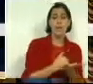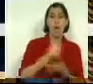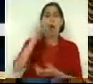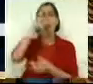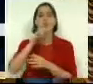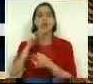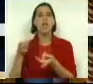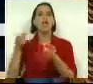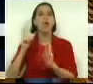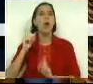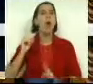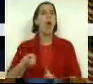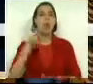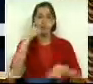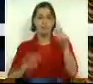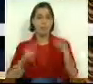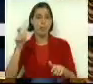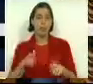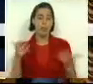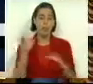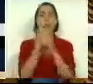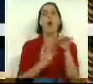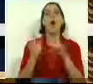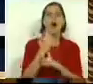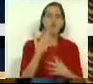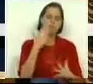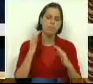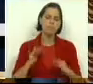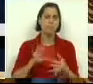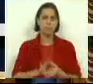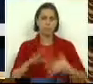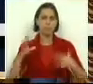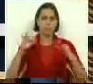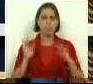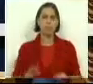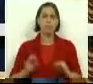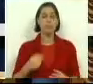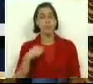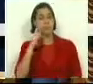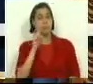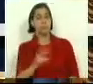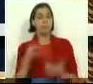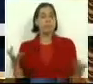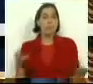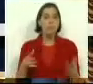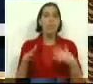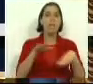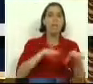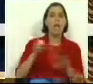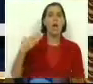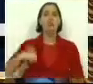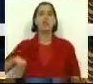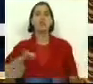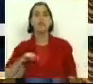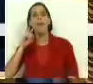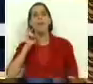Estado disponibiliza aos cidadãos. Ora, o aumento é manifestamente desproporcionado. Eu olho para a Itália ou para a Espanha